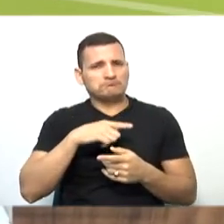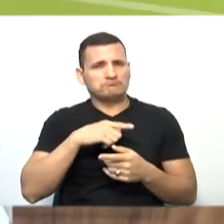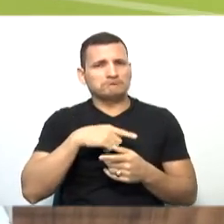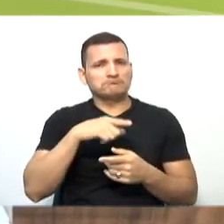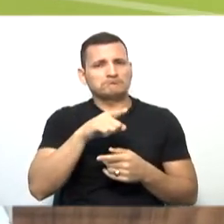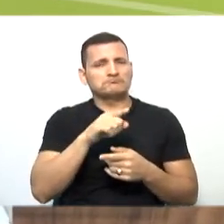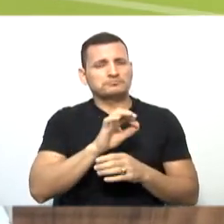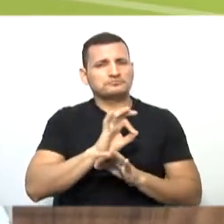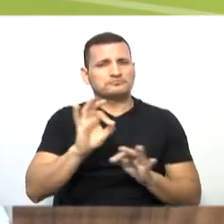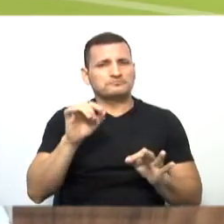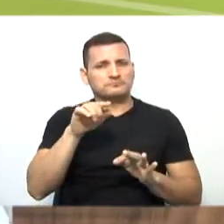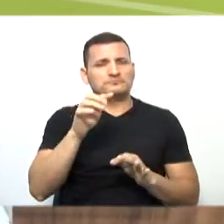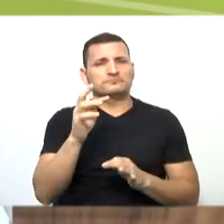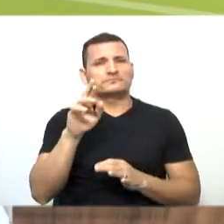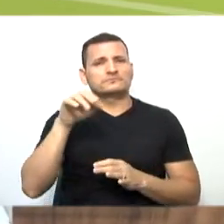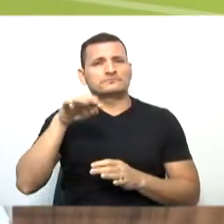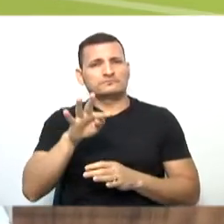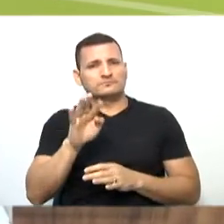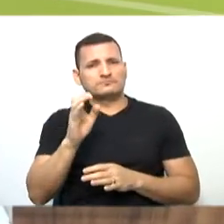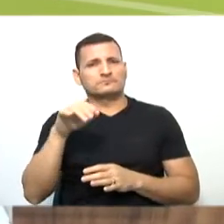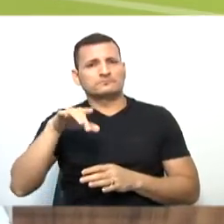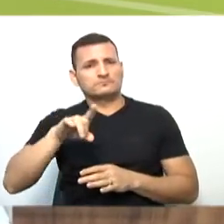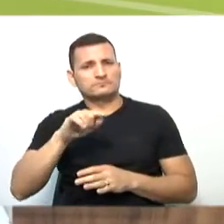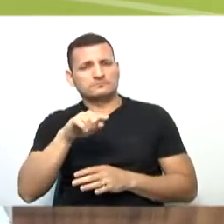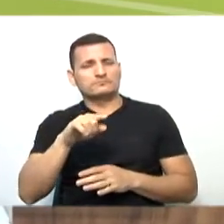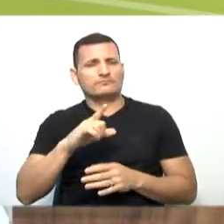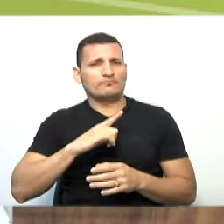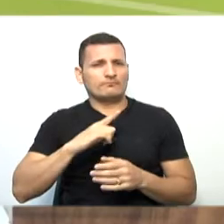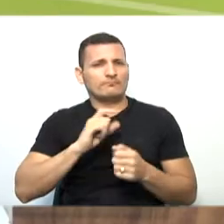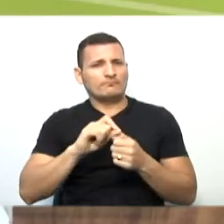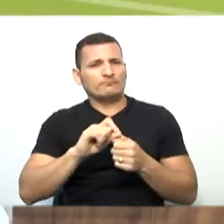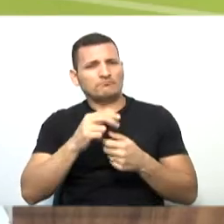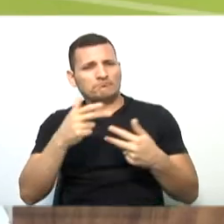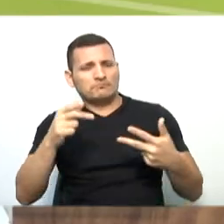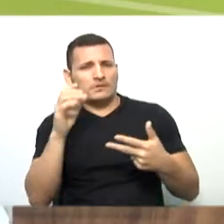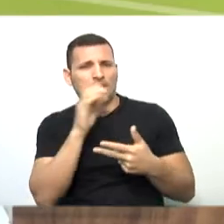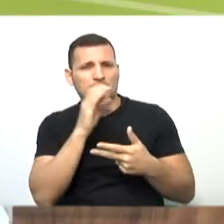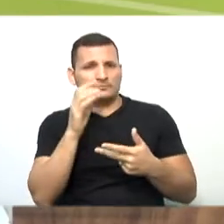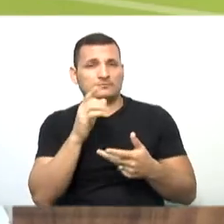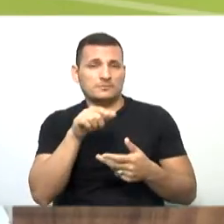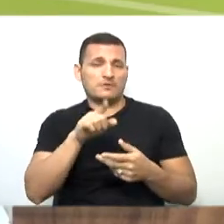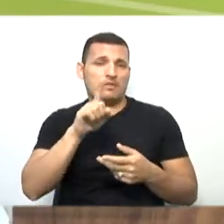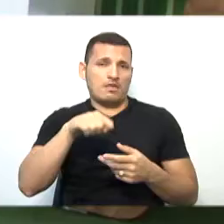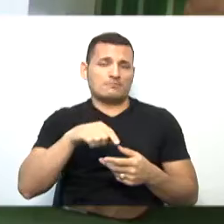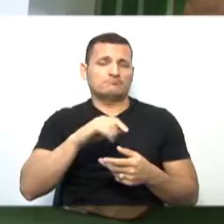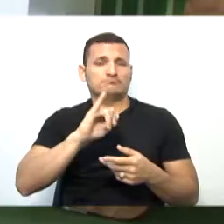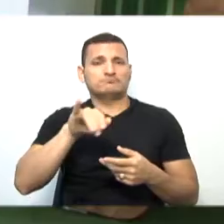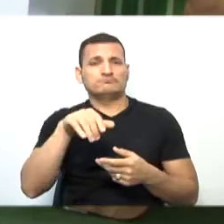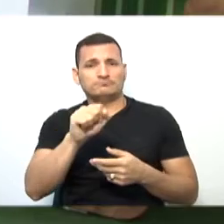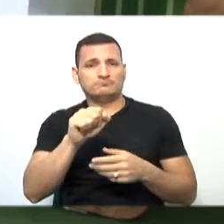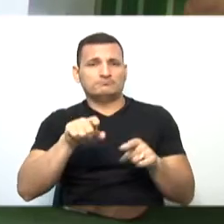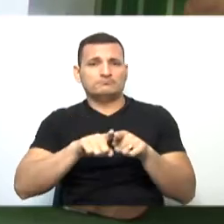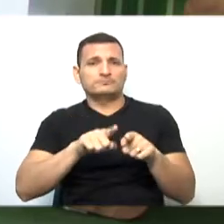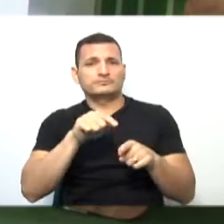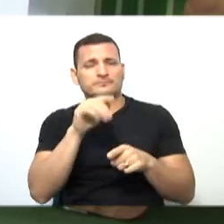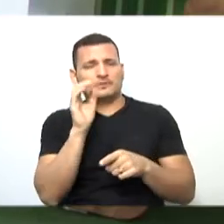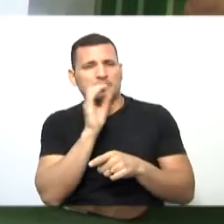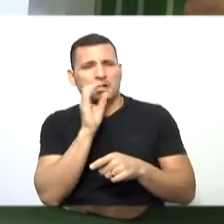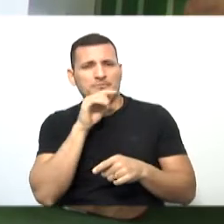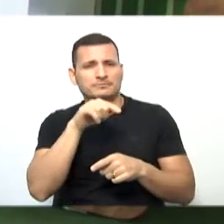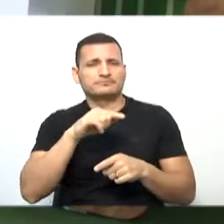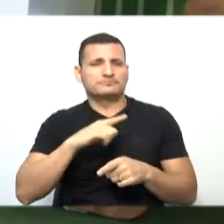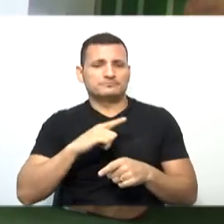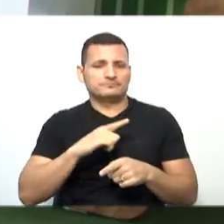vários outros. É um framework de front-end maravilhoso, faz coisas hiper mega rápido e é JavaScript. E é rápido, né? E é muito rápido, você